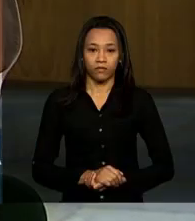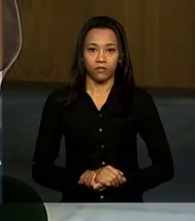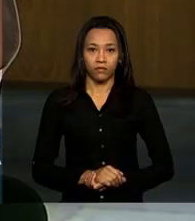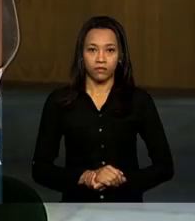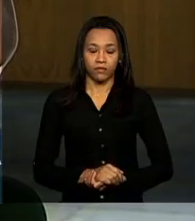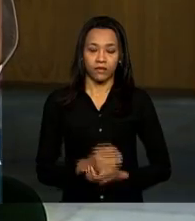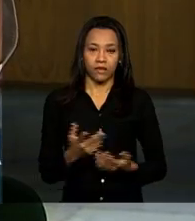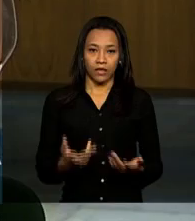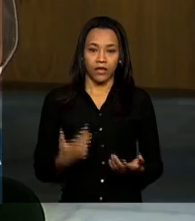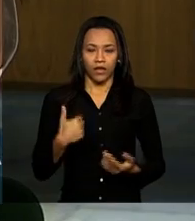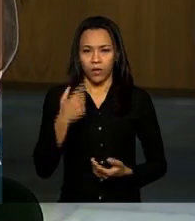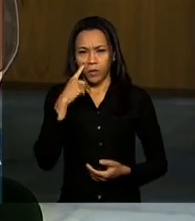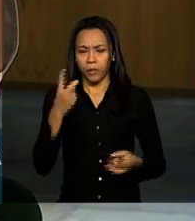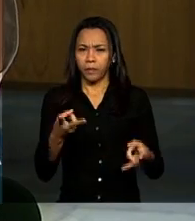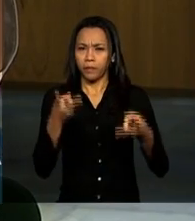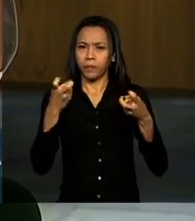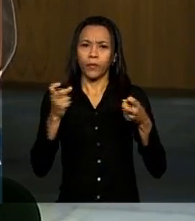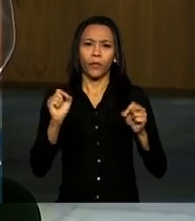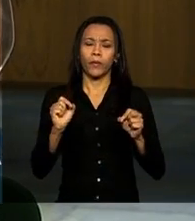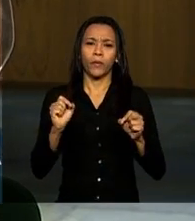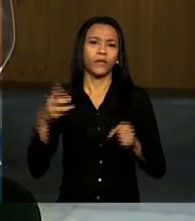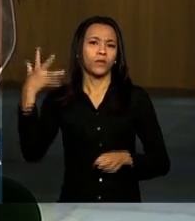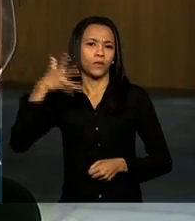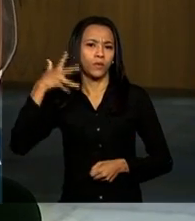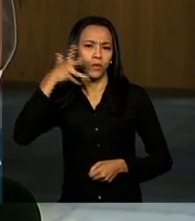discursos eh